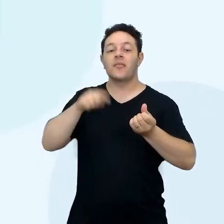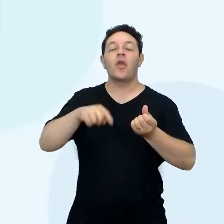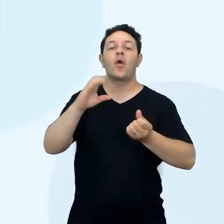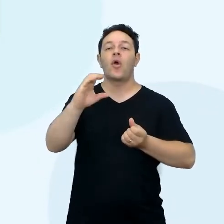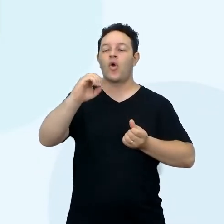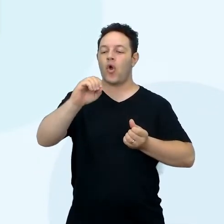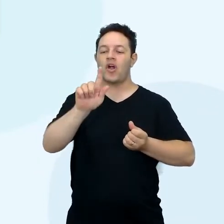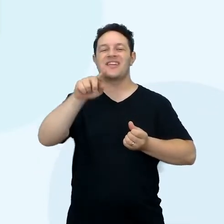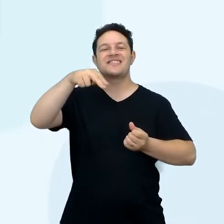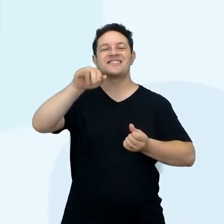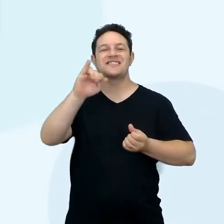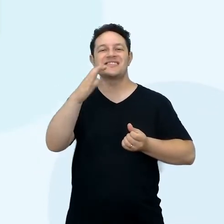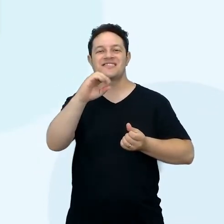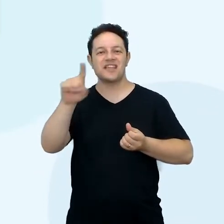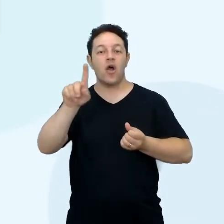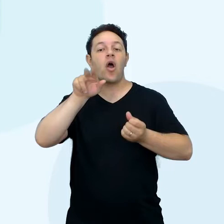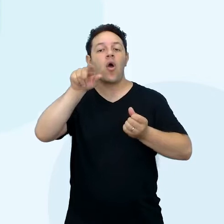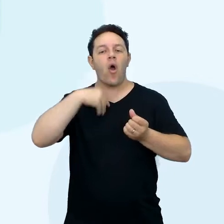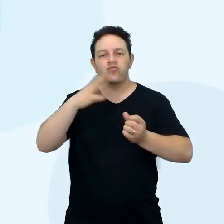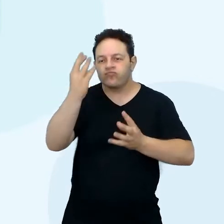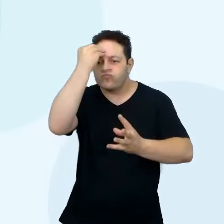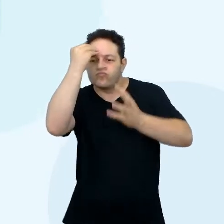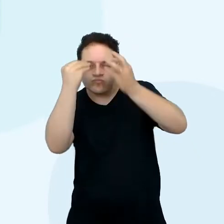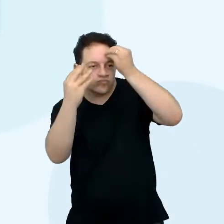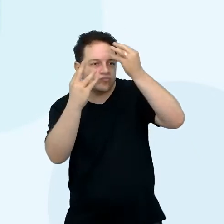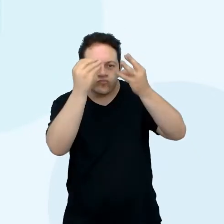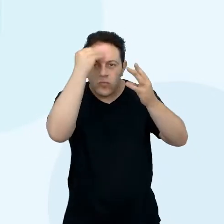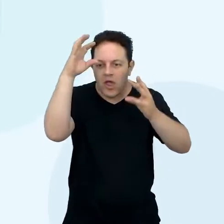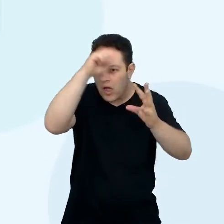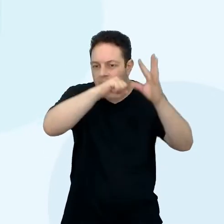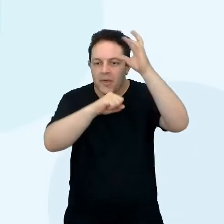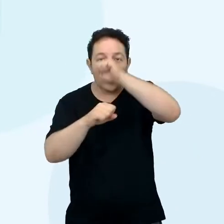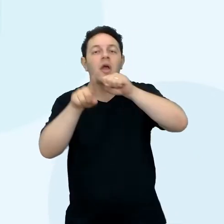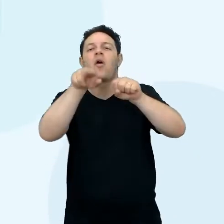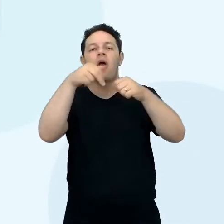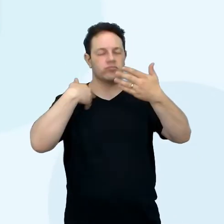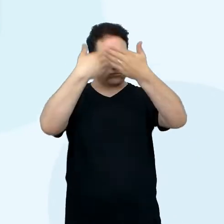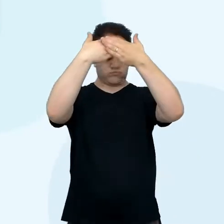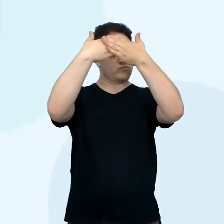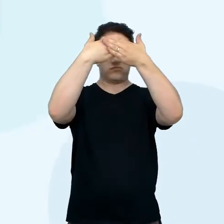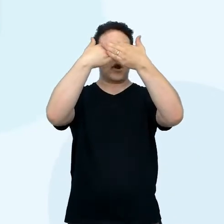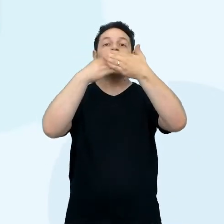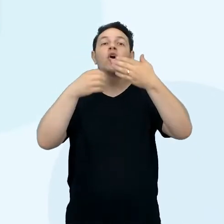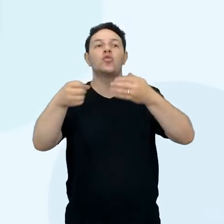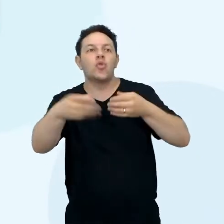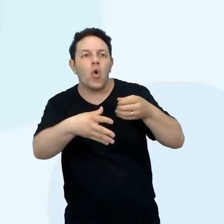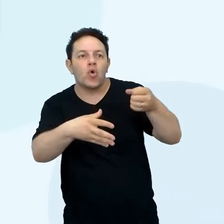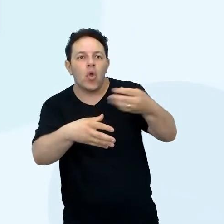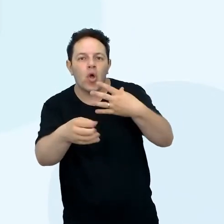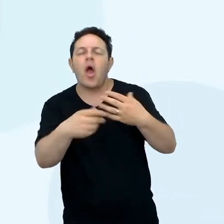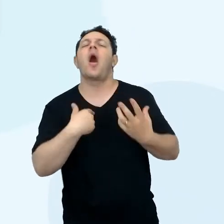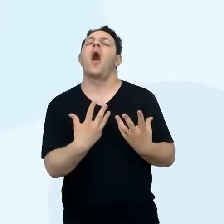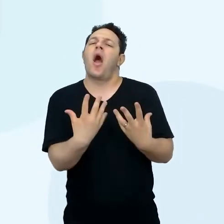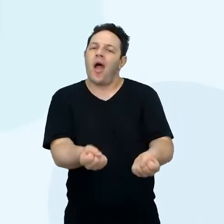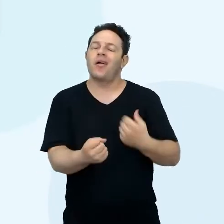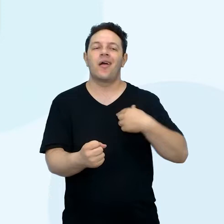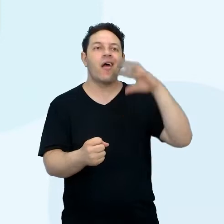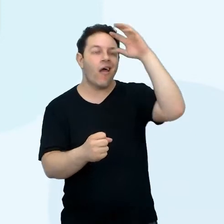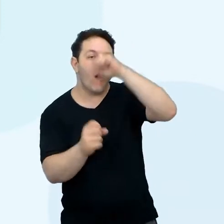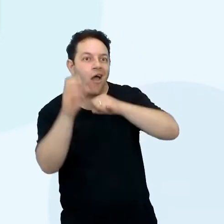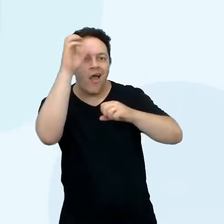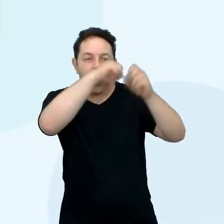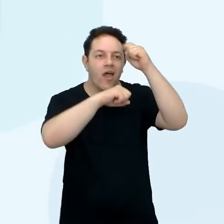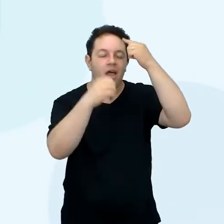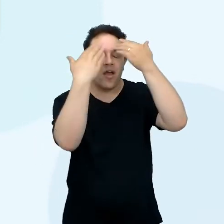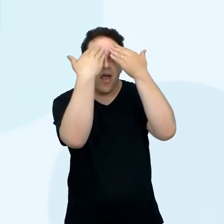adquirir conhecimento e desenvolver emoções, né? Então tem que estar aberto aí a conhecer coisas novas, a aprender, né? Para que tudo dê